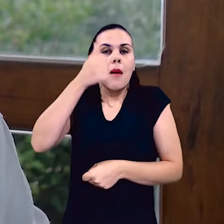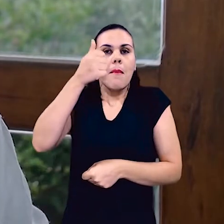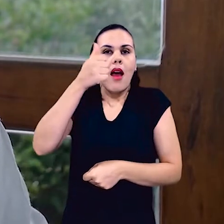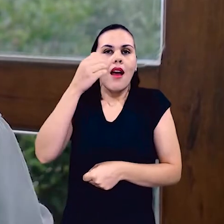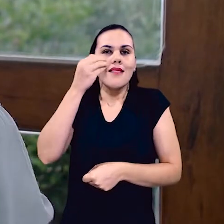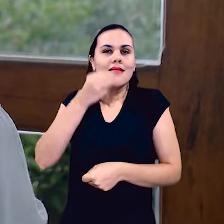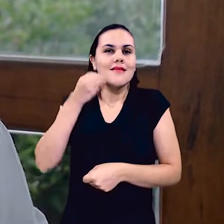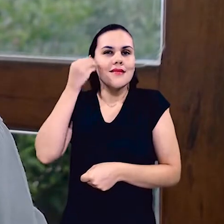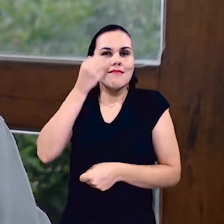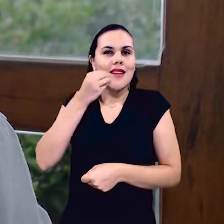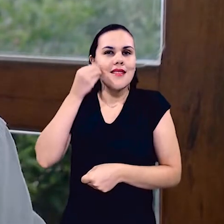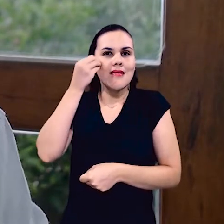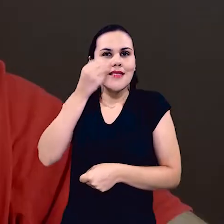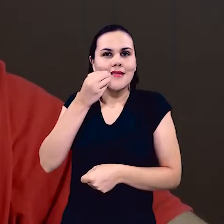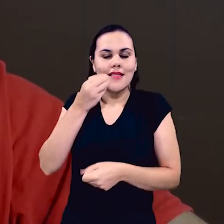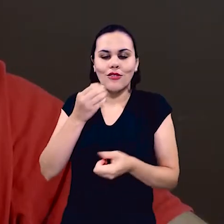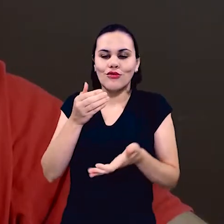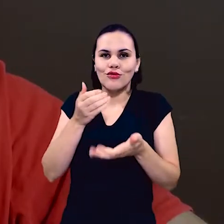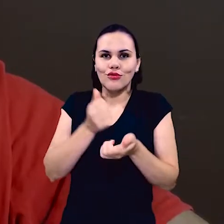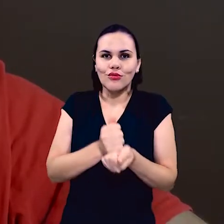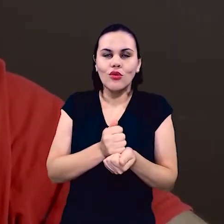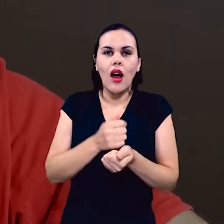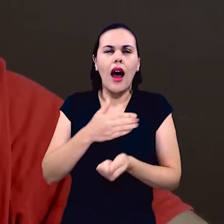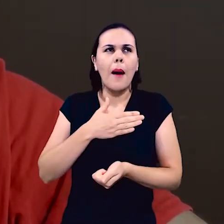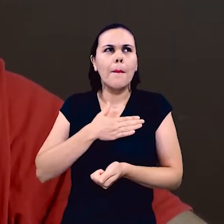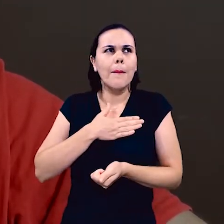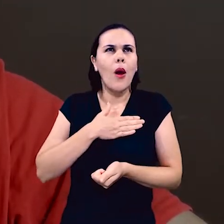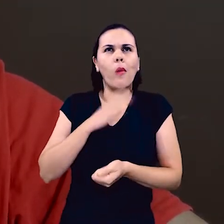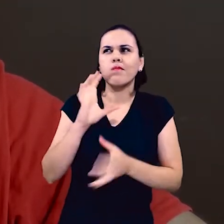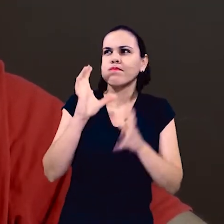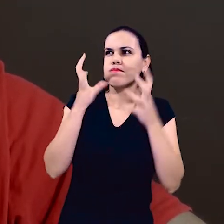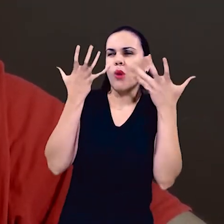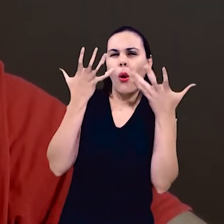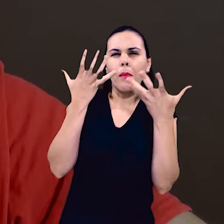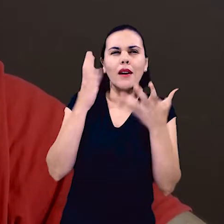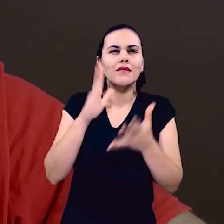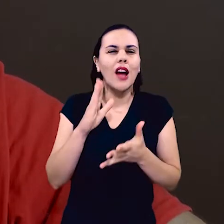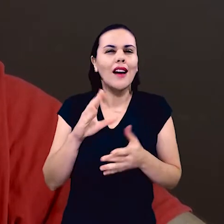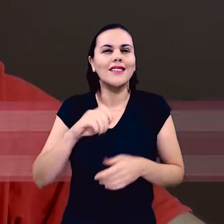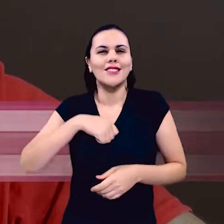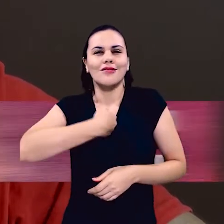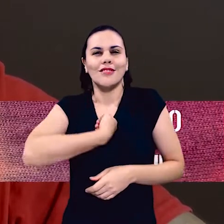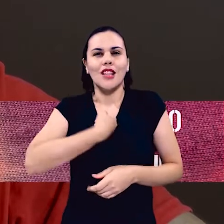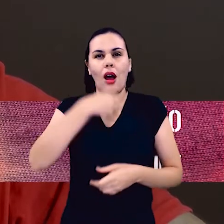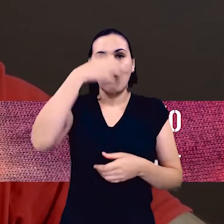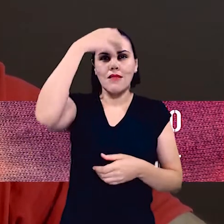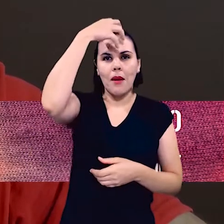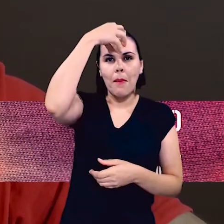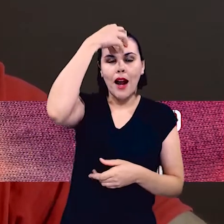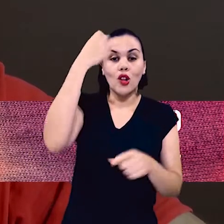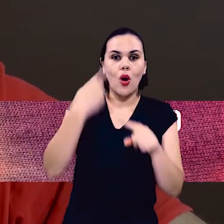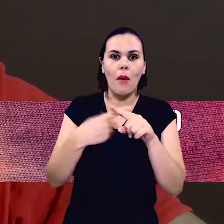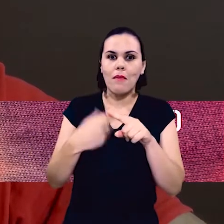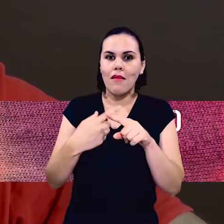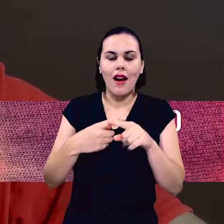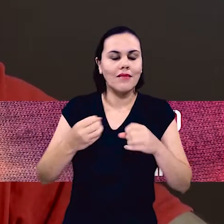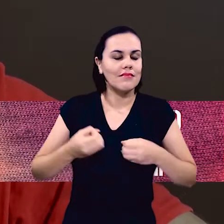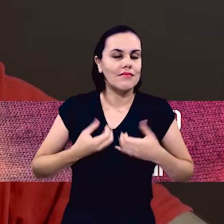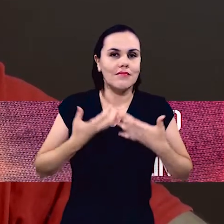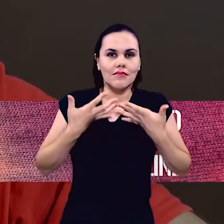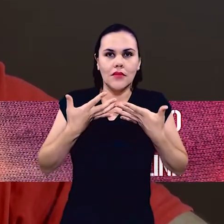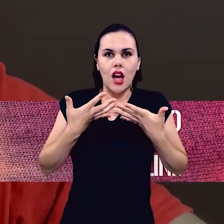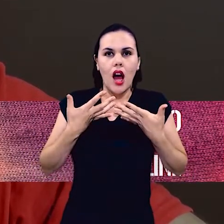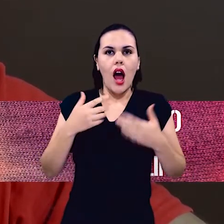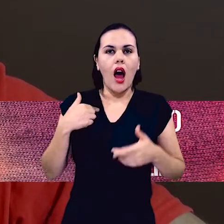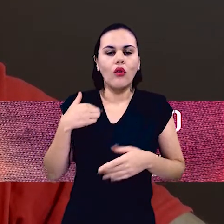participando como capitão do mastro, né? Olha, um momento que para mim foi muito incrível foi quando eu fui imperador, porque eu me senti